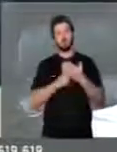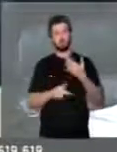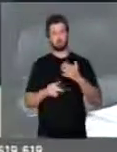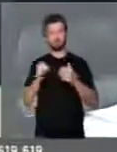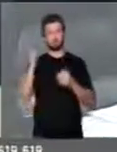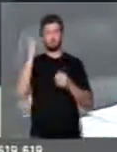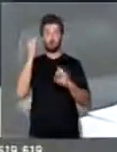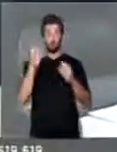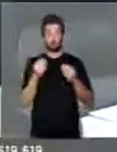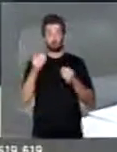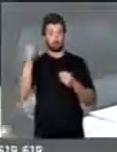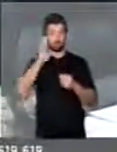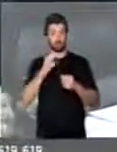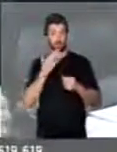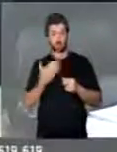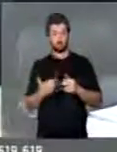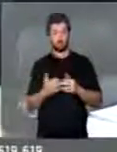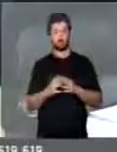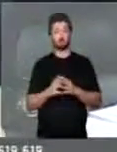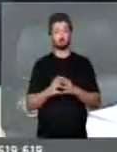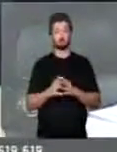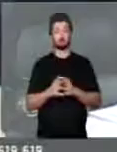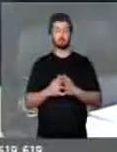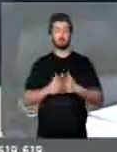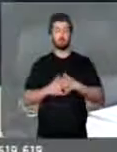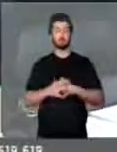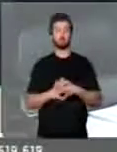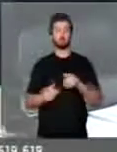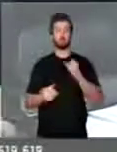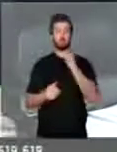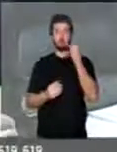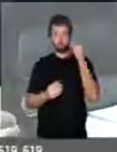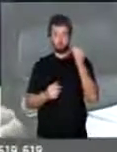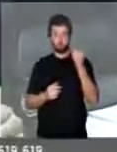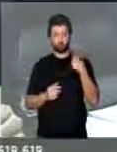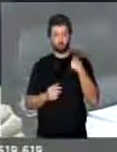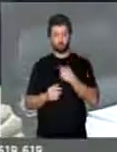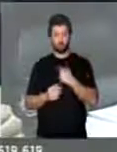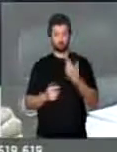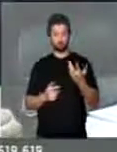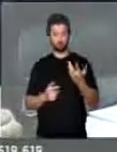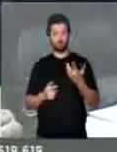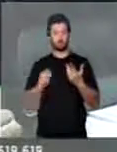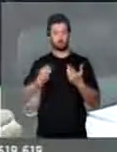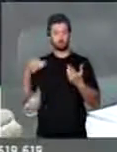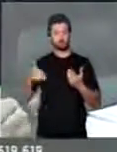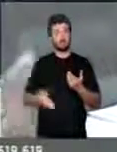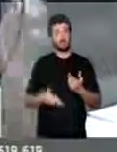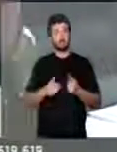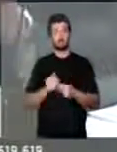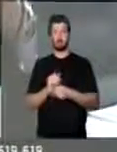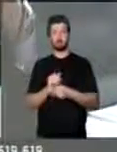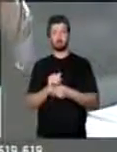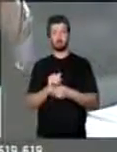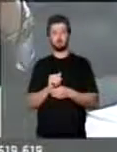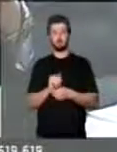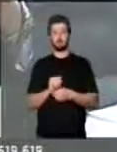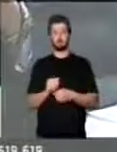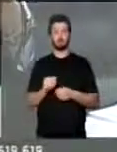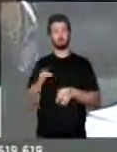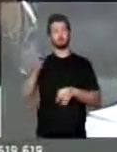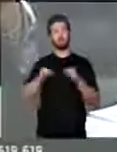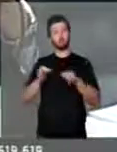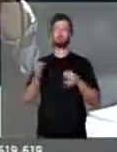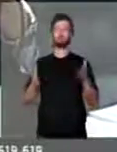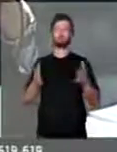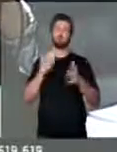extrema importância para o nosso país e é muito importante que nós estejamos presentes aqui, fazendo justo